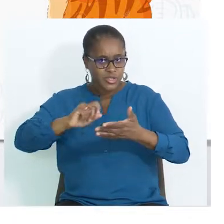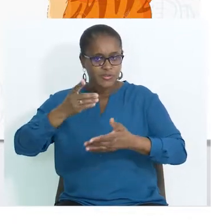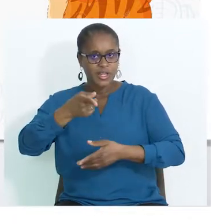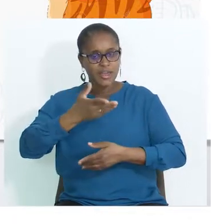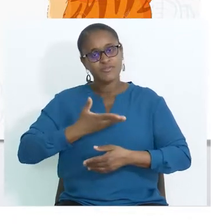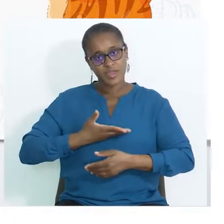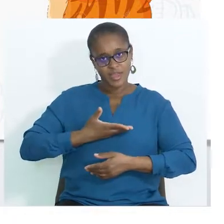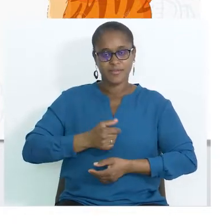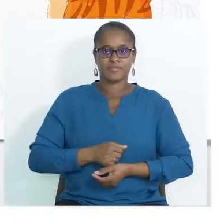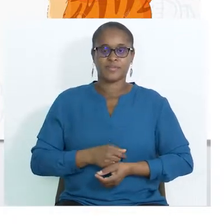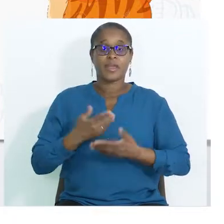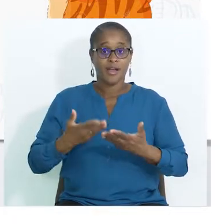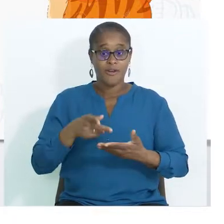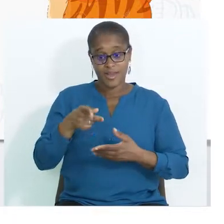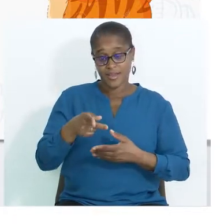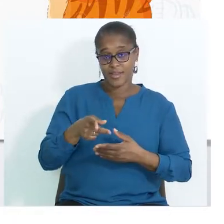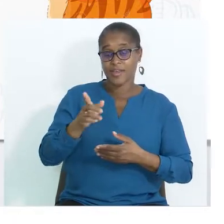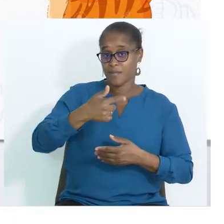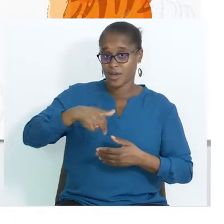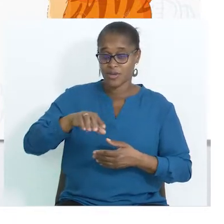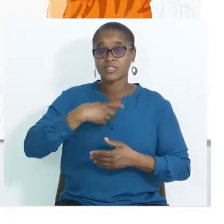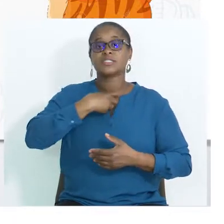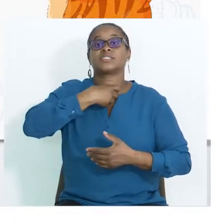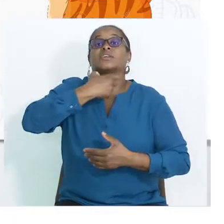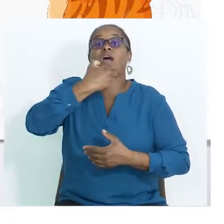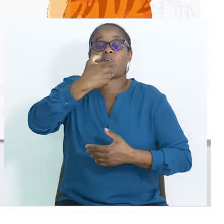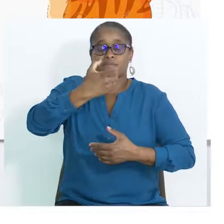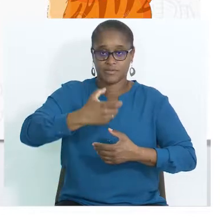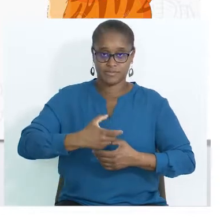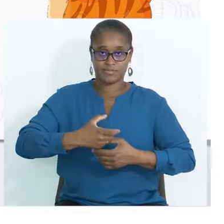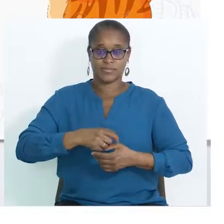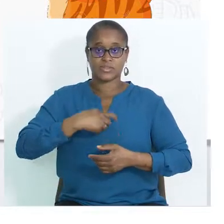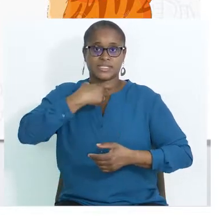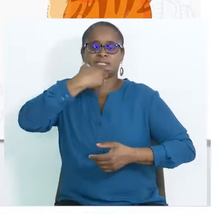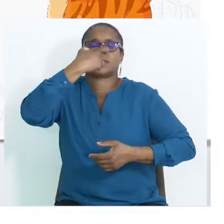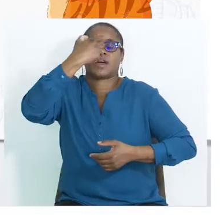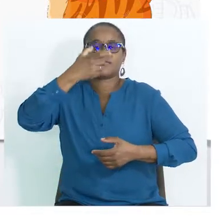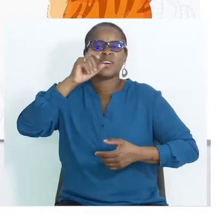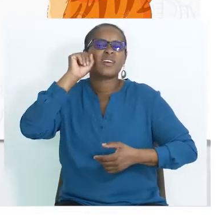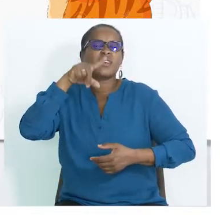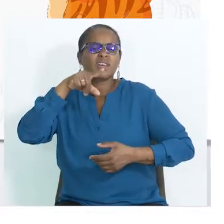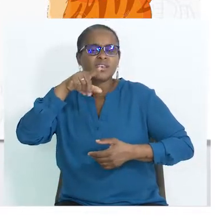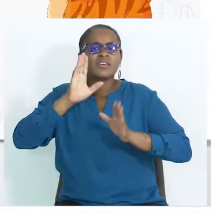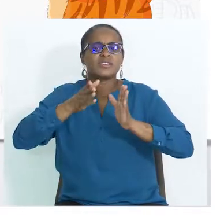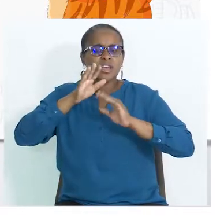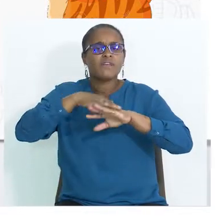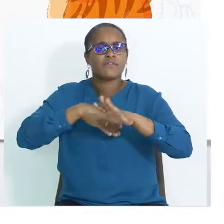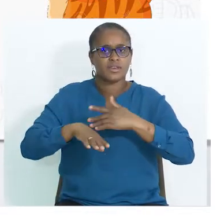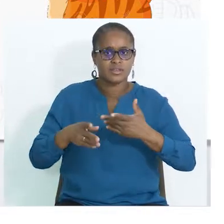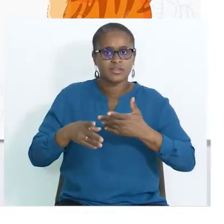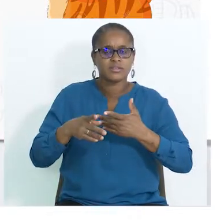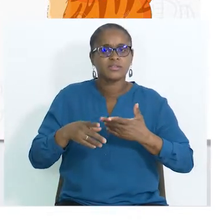então colocamos o dia passamos aqui para nossa girafa girafa e aí já descobriu